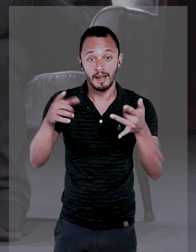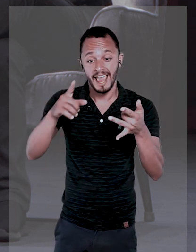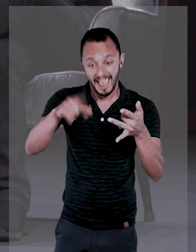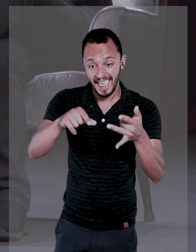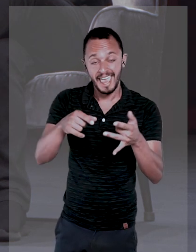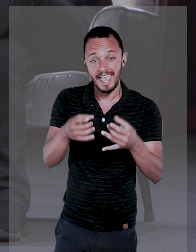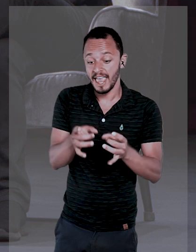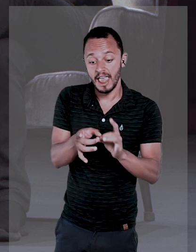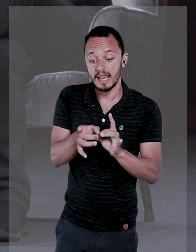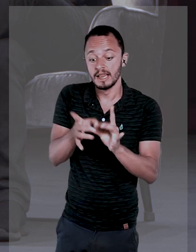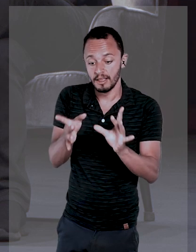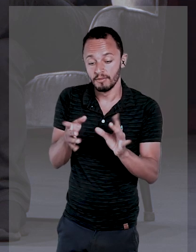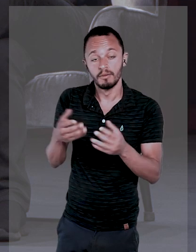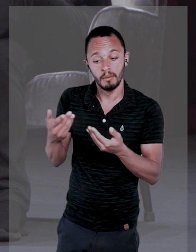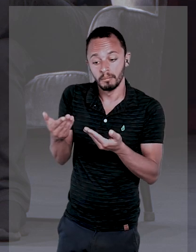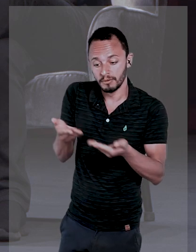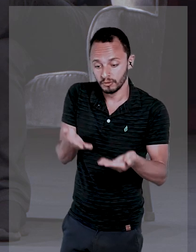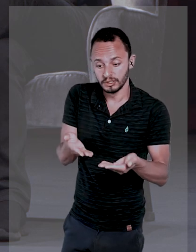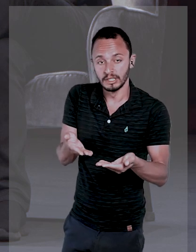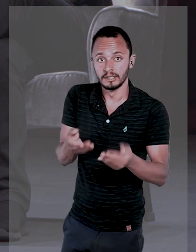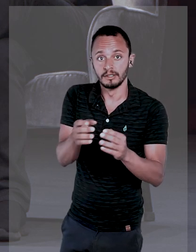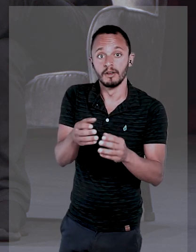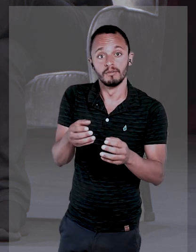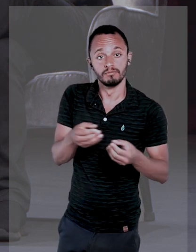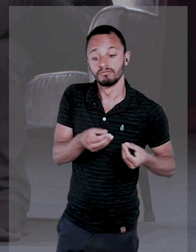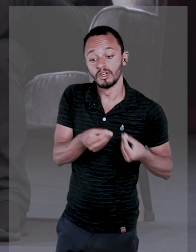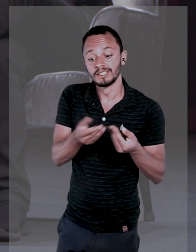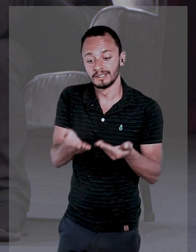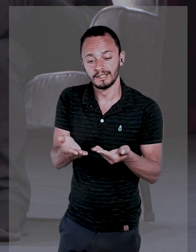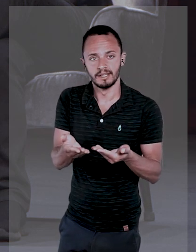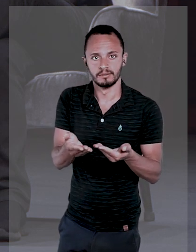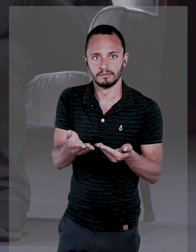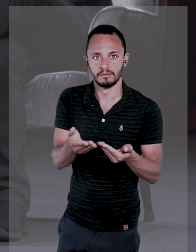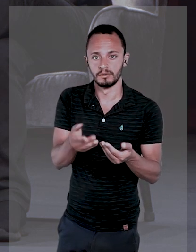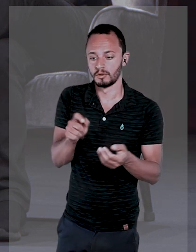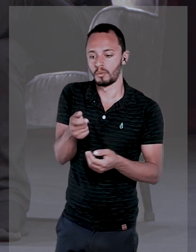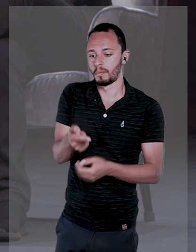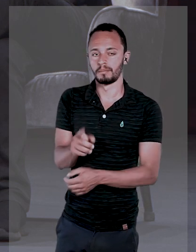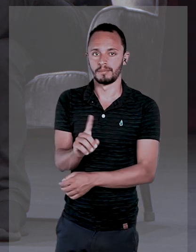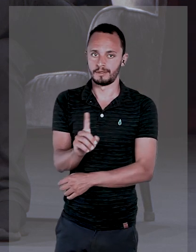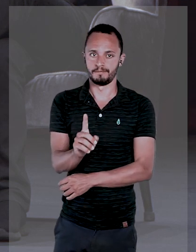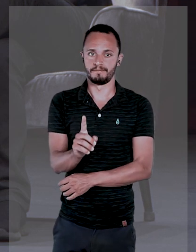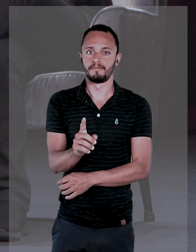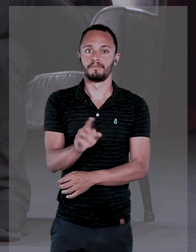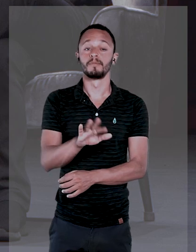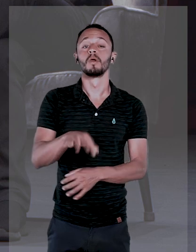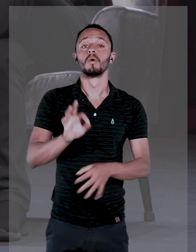aqui, e é essa que é a vocação do Palácio das Artes. Espero que continue, né?